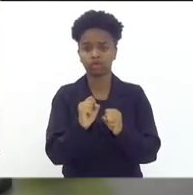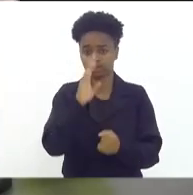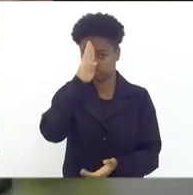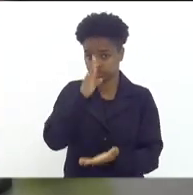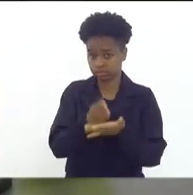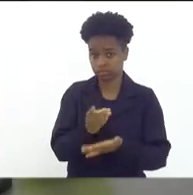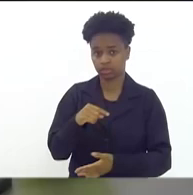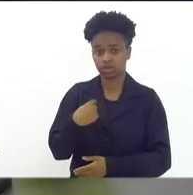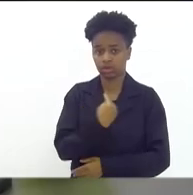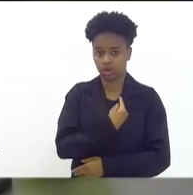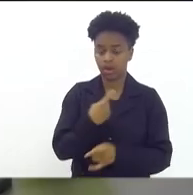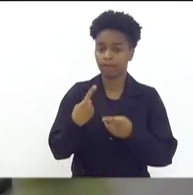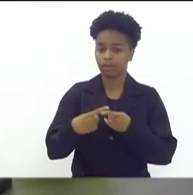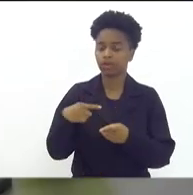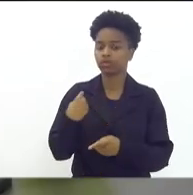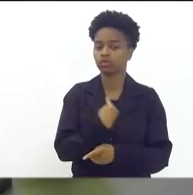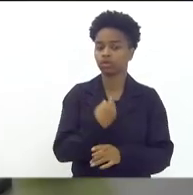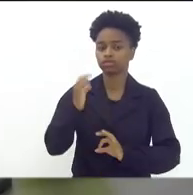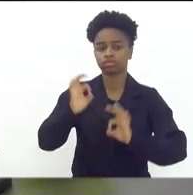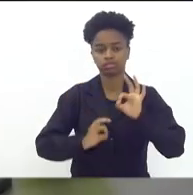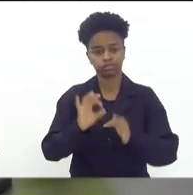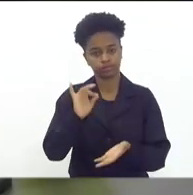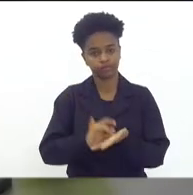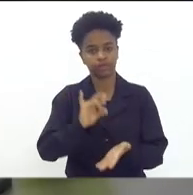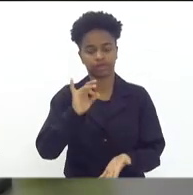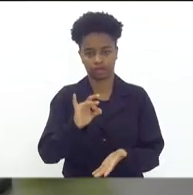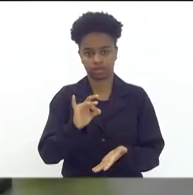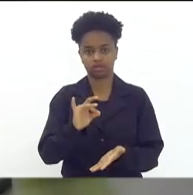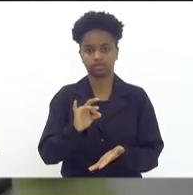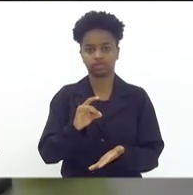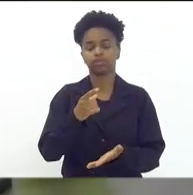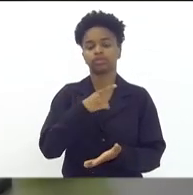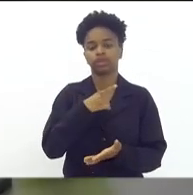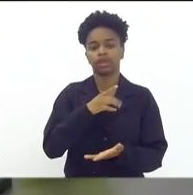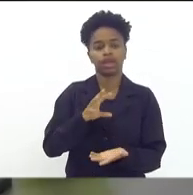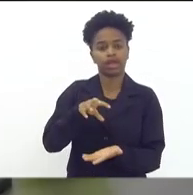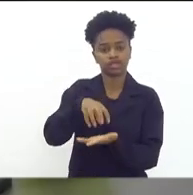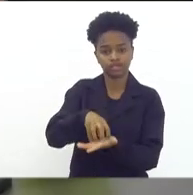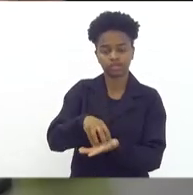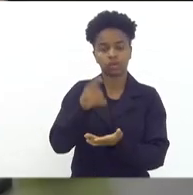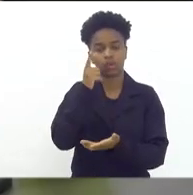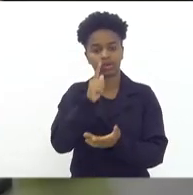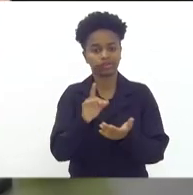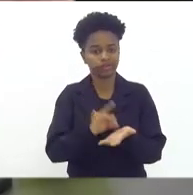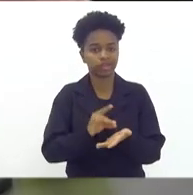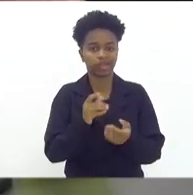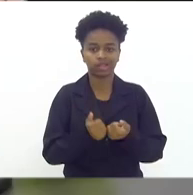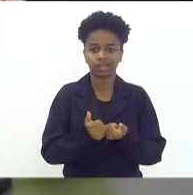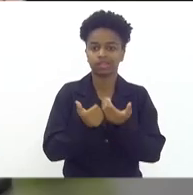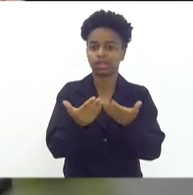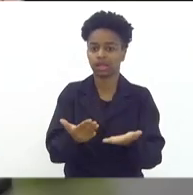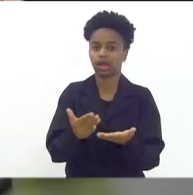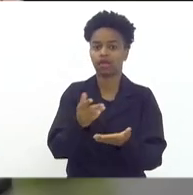de confiança que a gente tá construindo uma agência que vai entregar realmente o que se espera de uma agência